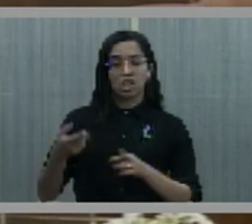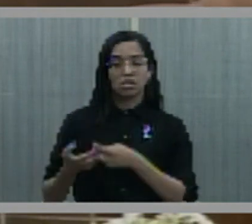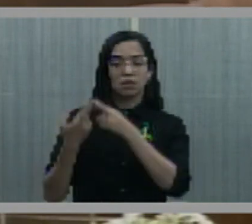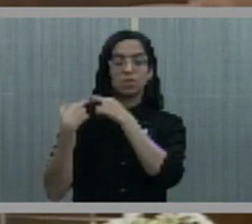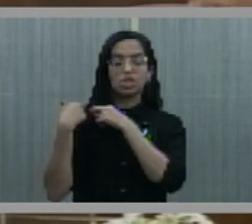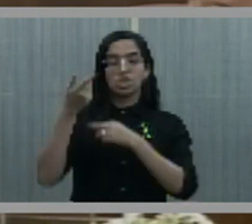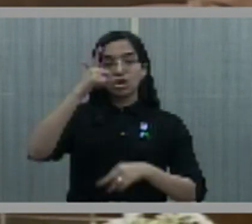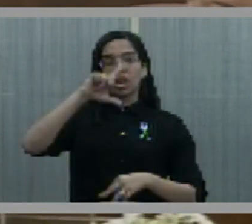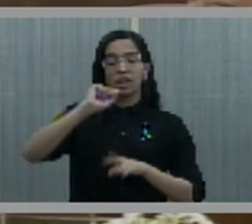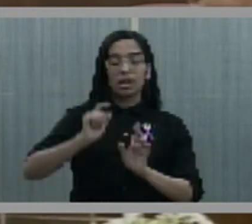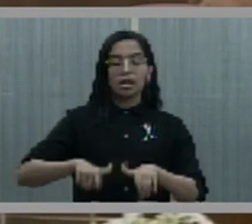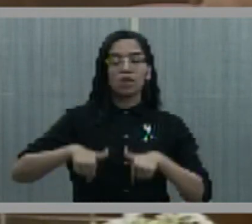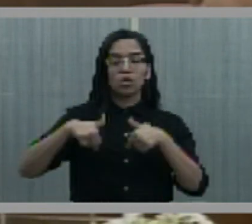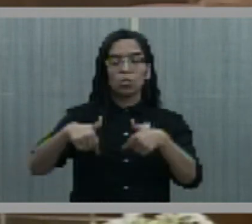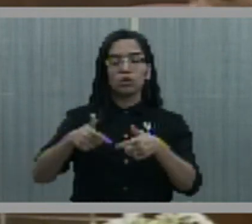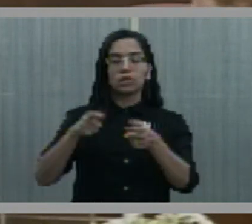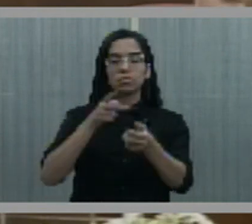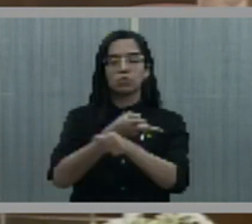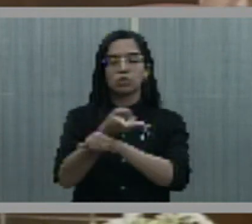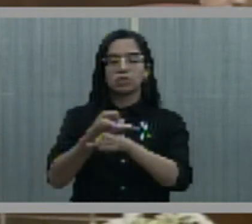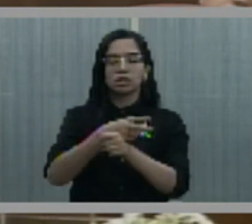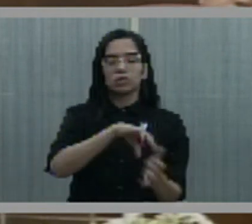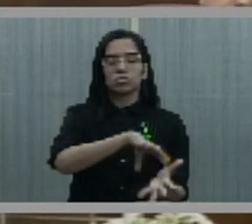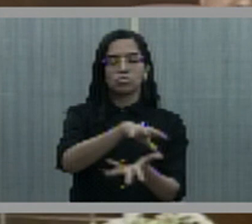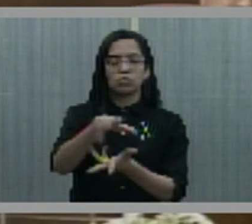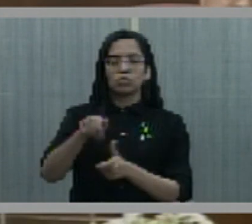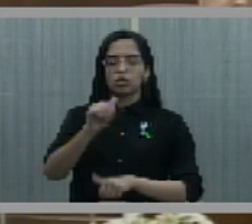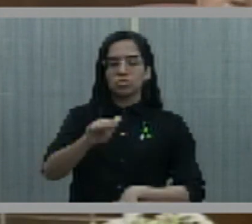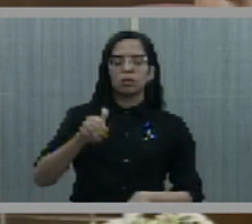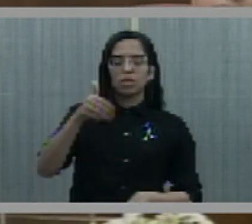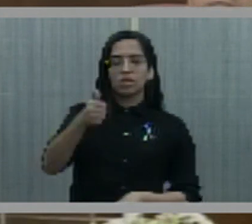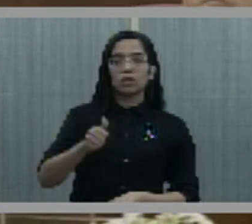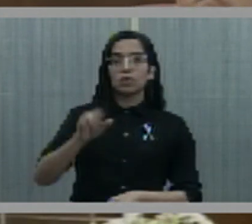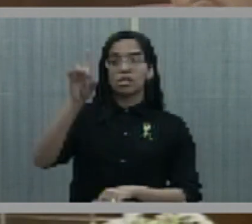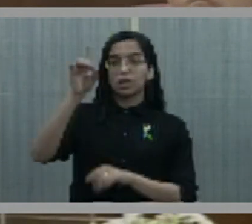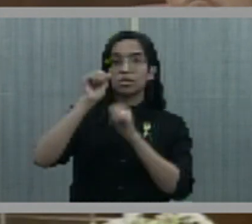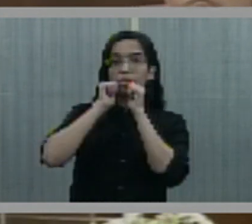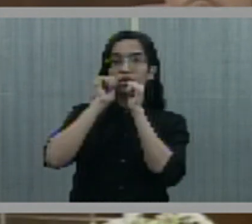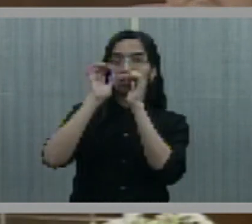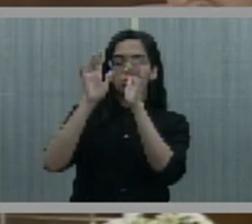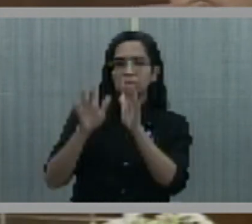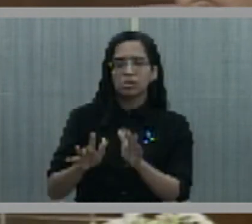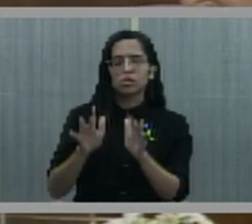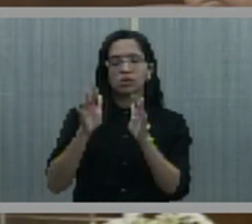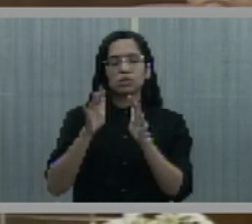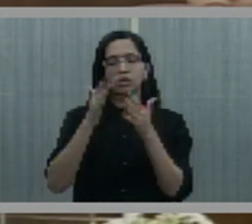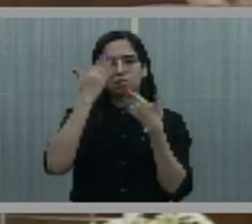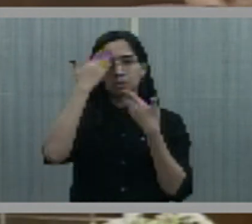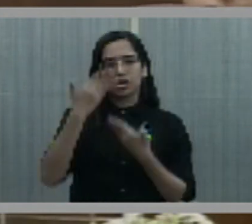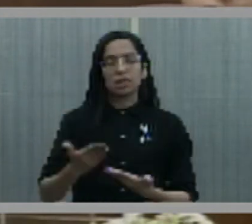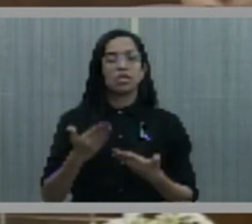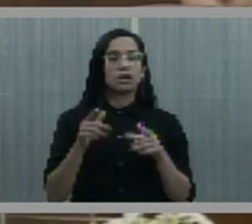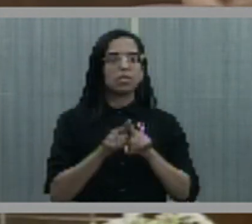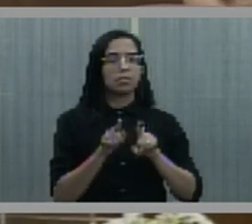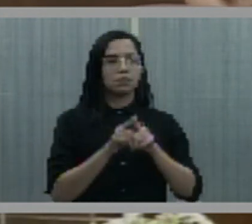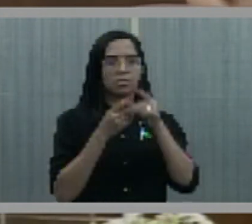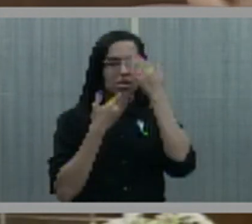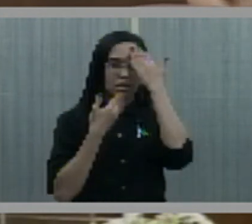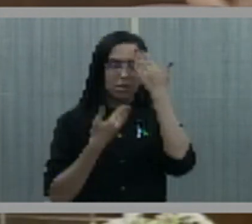mundo melhor. Muitíssimo obrigado, Deus te recompense. Agradeço na pessoa do excelentíssimo